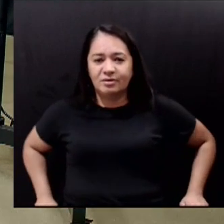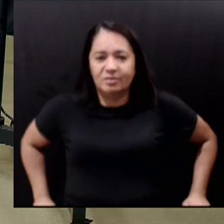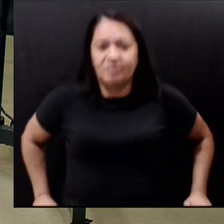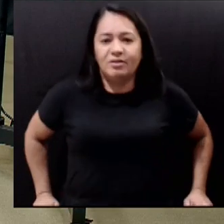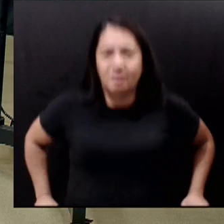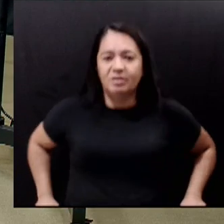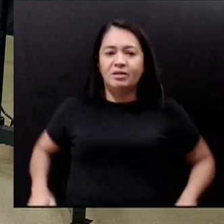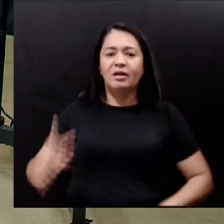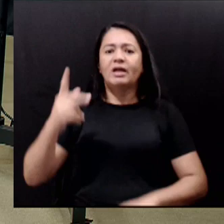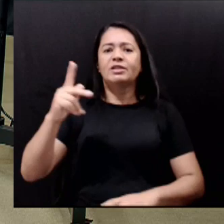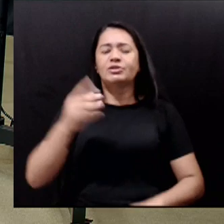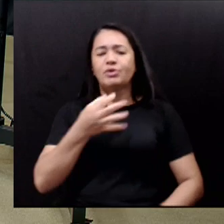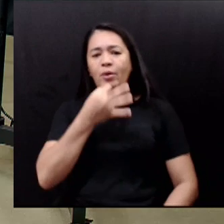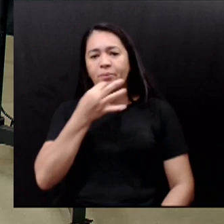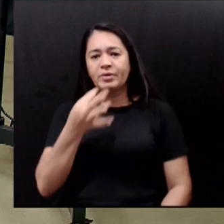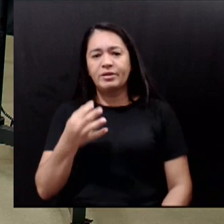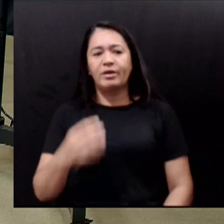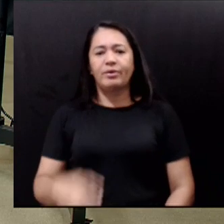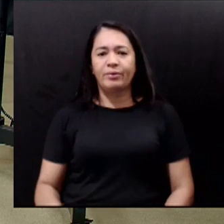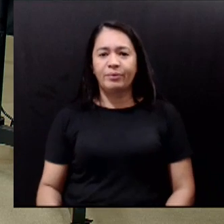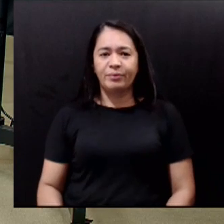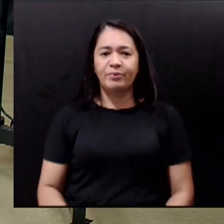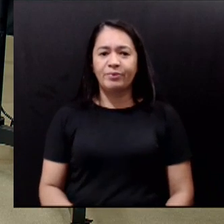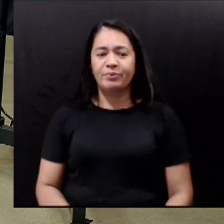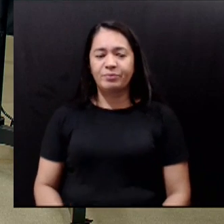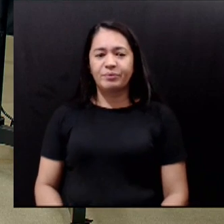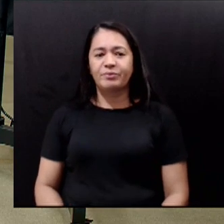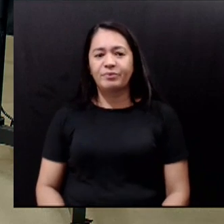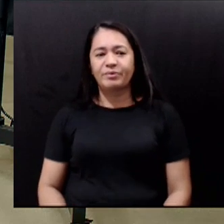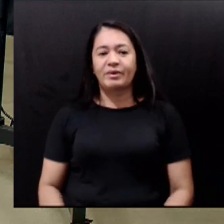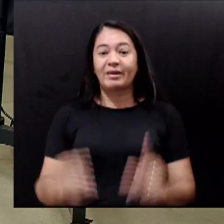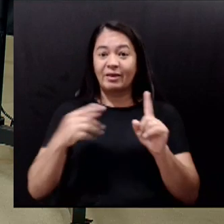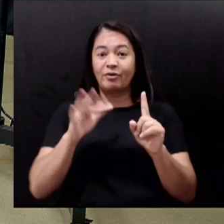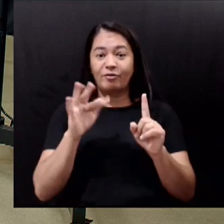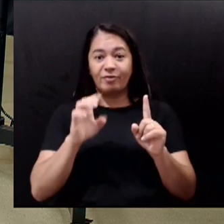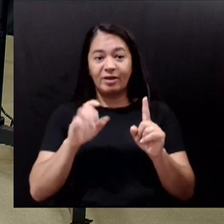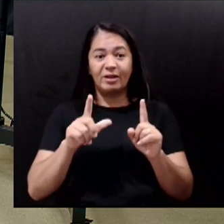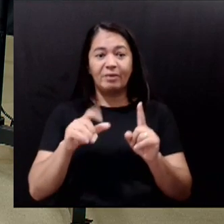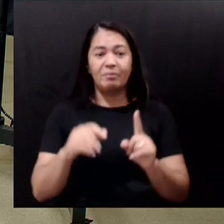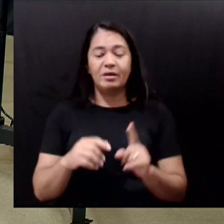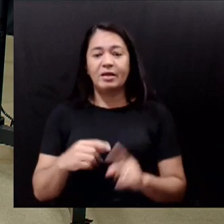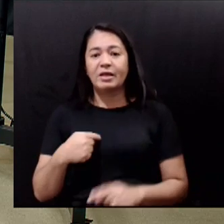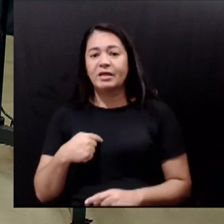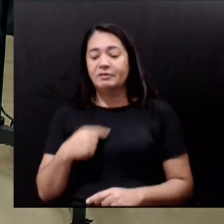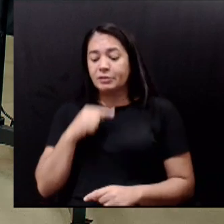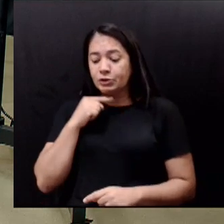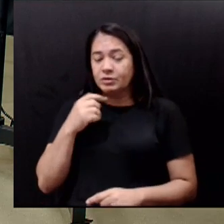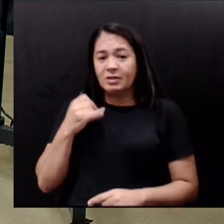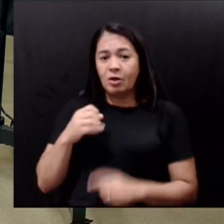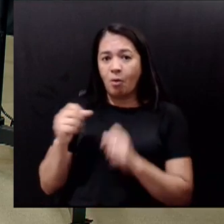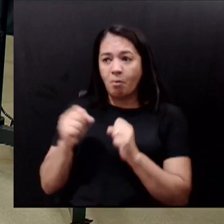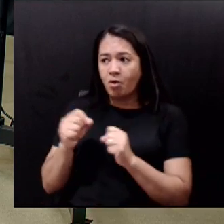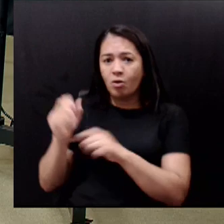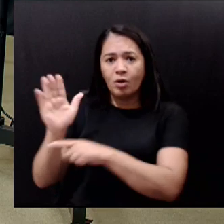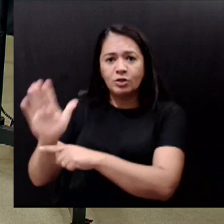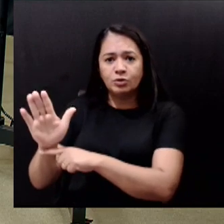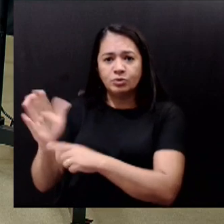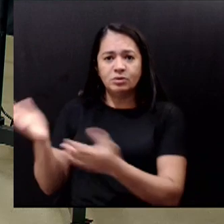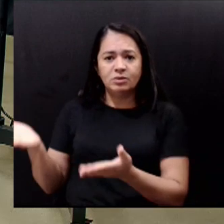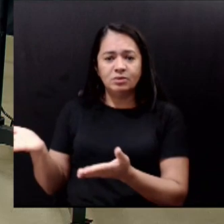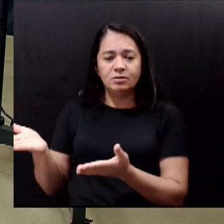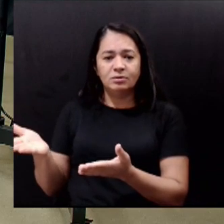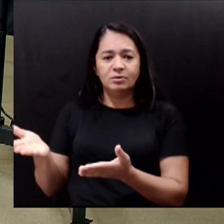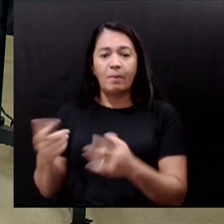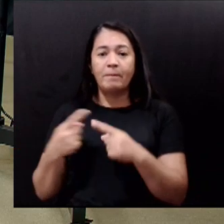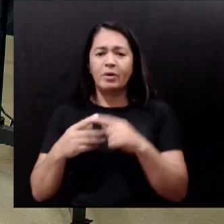do nosso telespectador, o Felipe? Você viu isso? Olha lá, ele fica em dúvida se deve intervir ou não. Tem um limite saudável